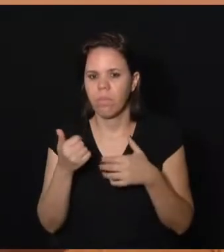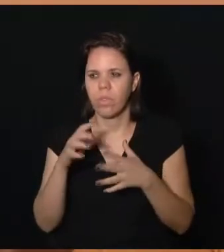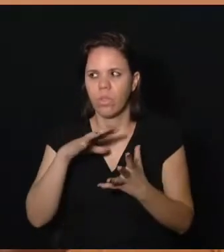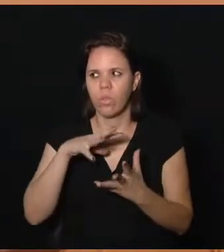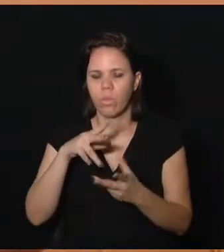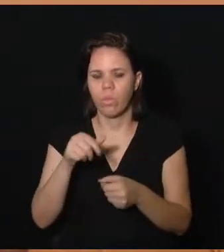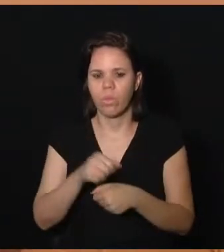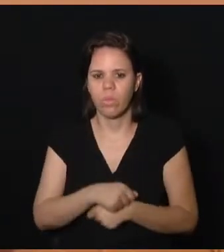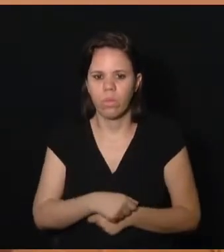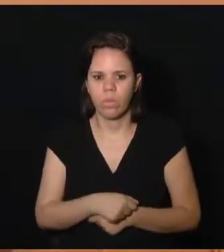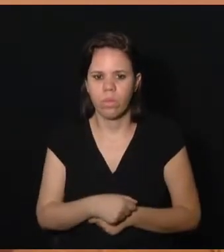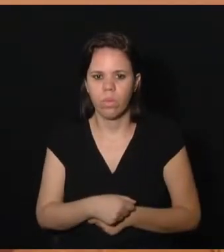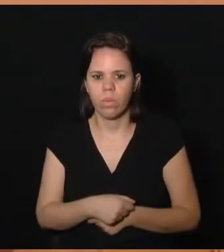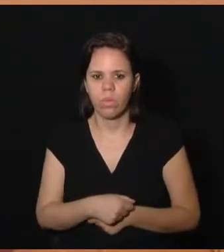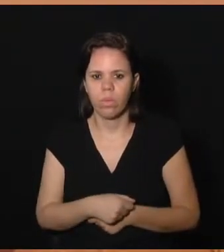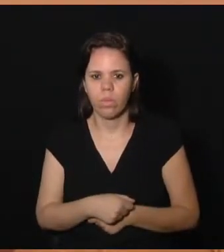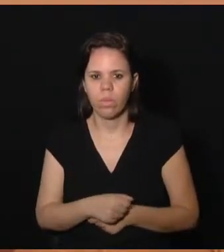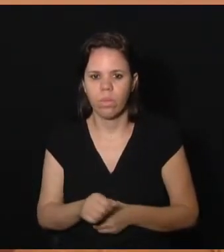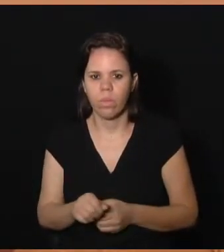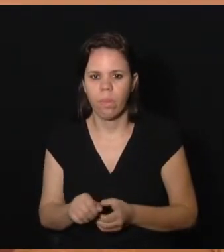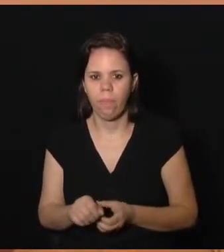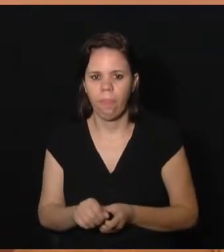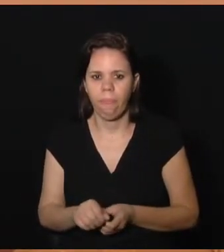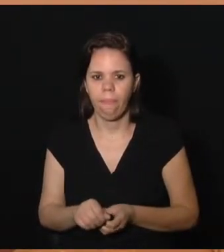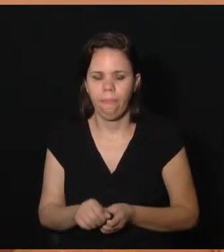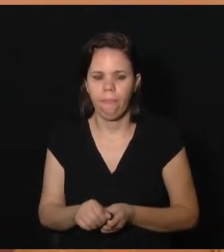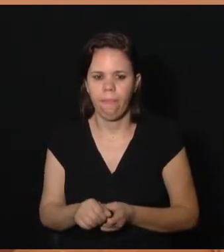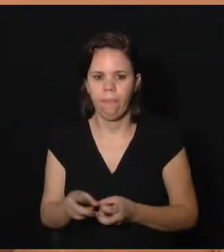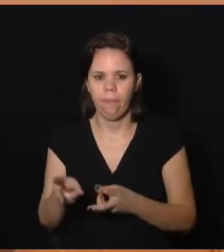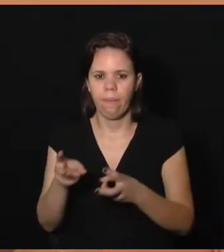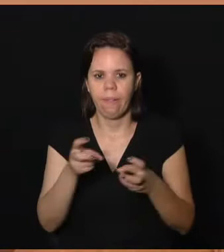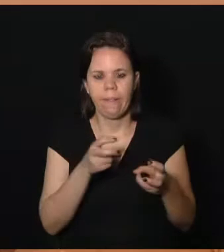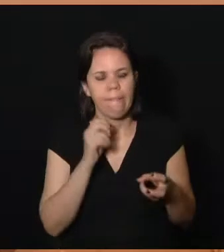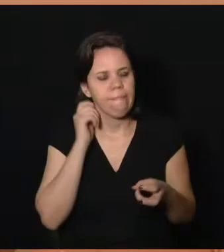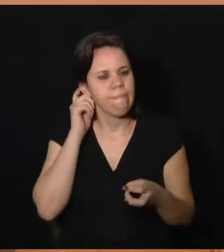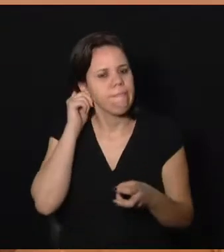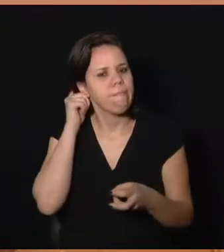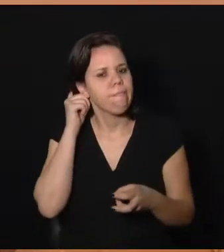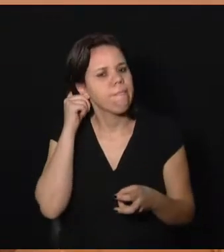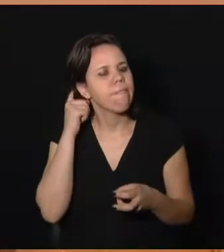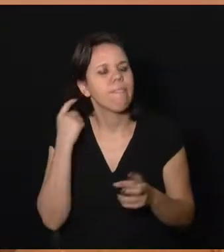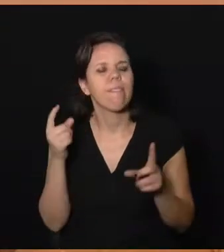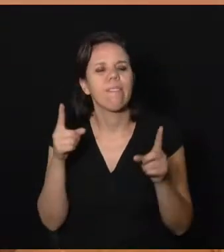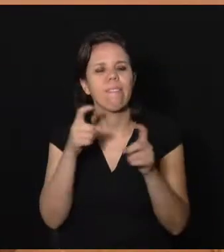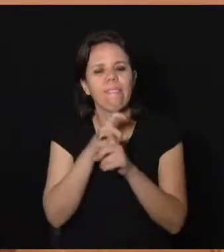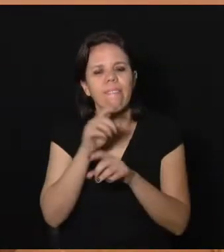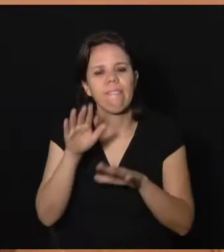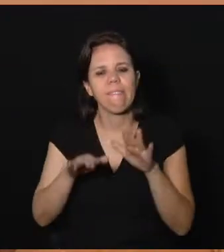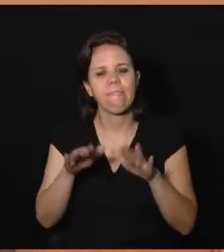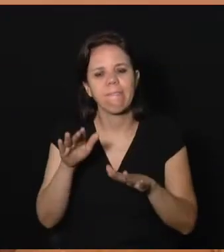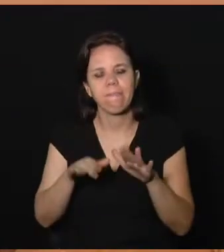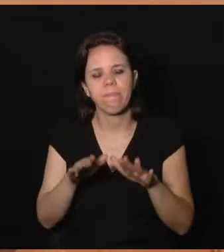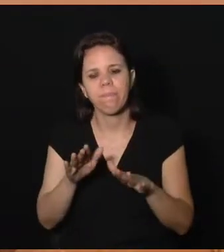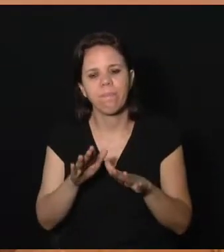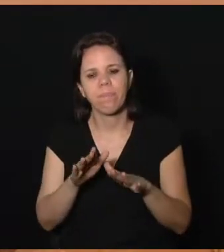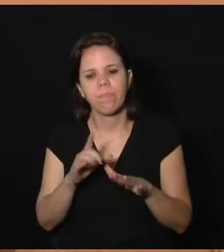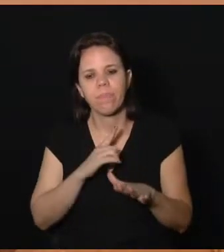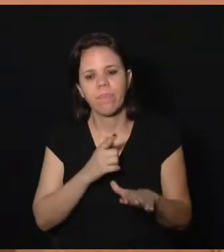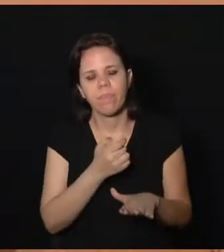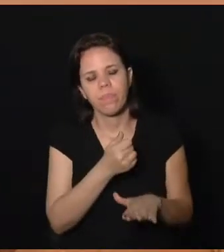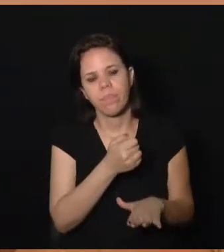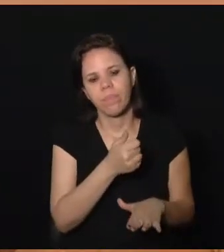mundo, né? E eu vejo a grande dificuldade, às vezes, vamos supor, de uma